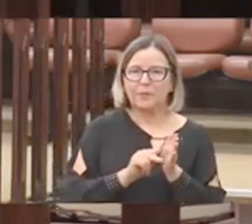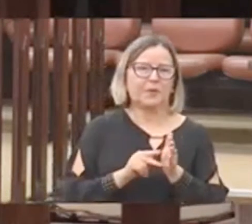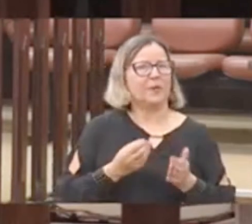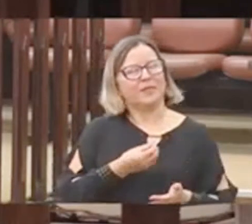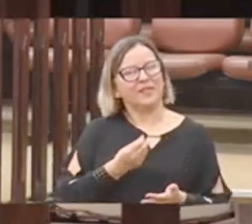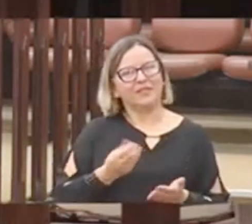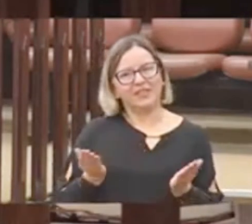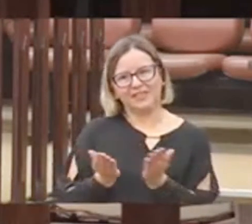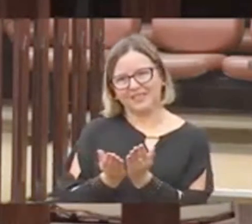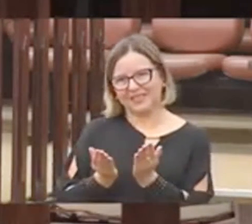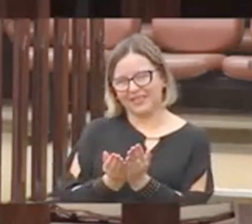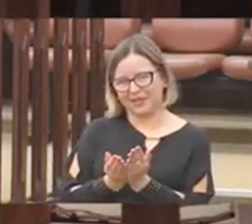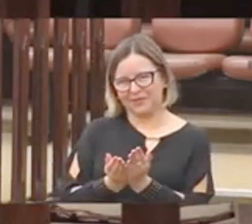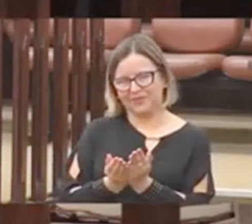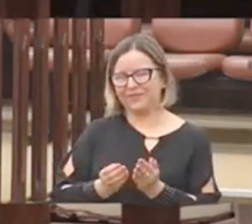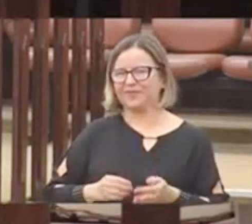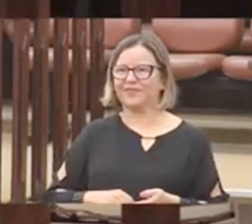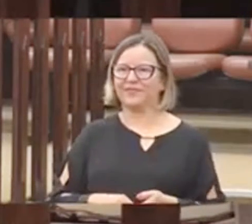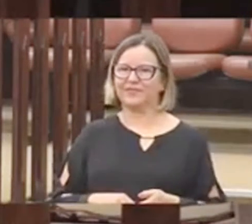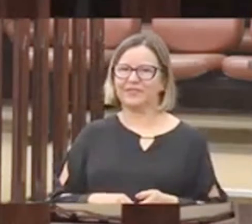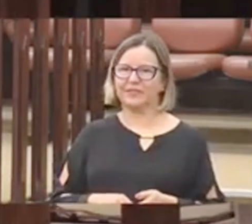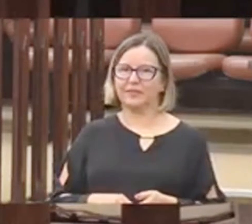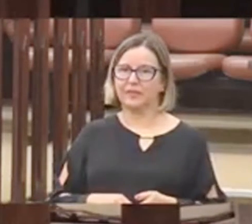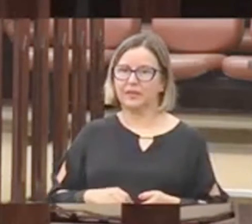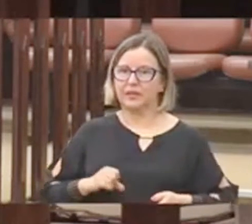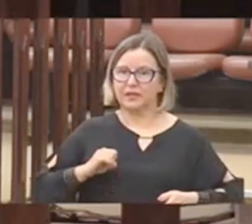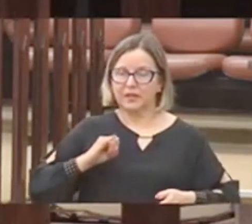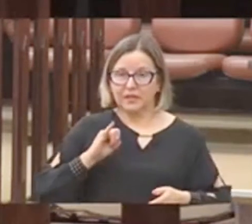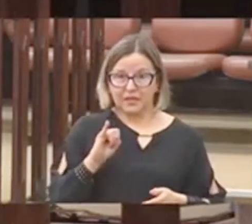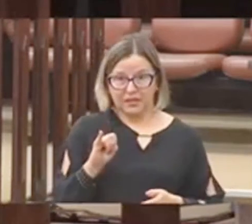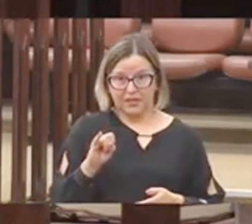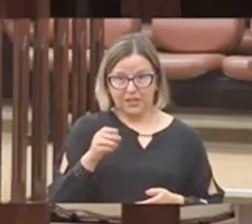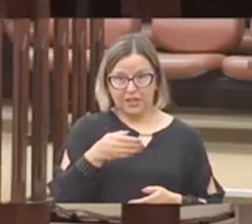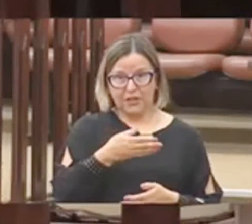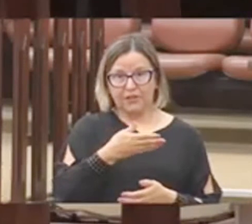Se você se desestabiliza quando passa por provações,